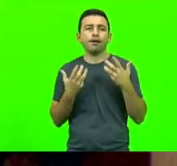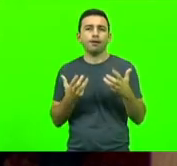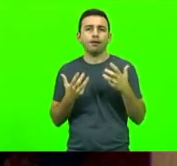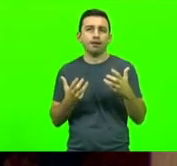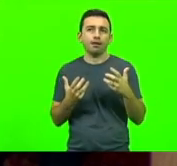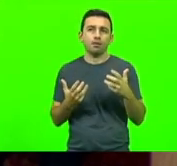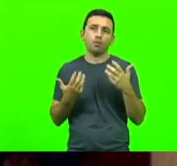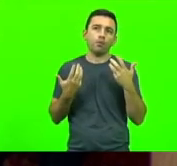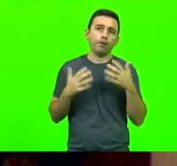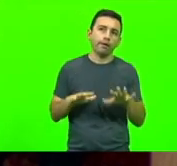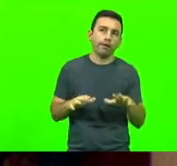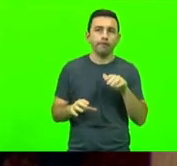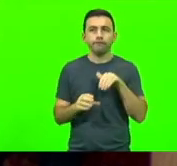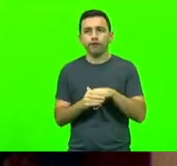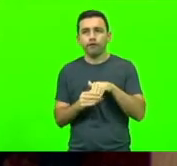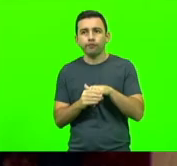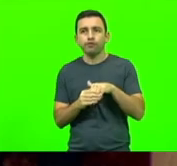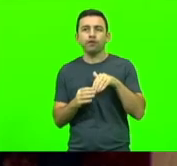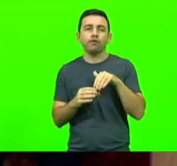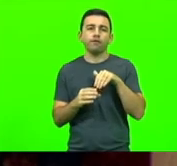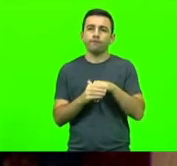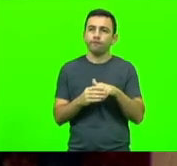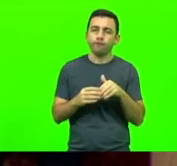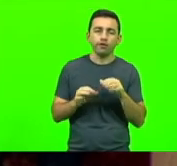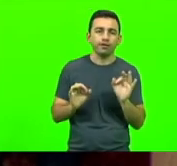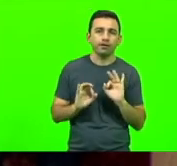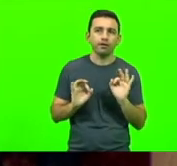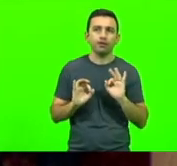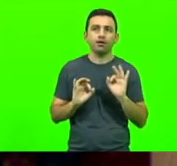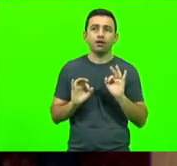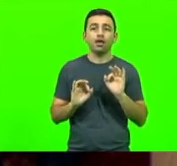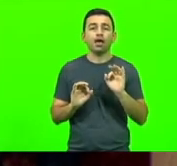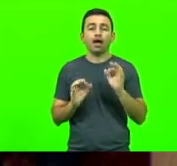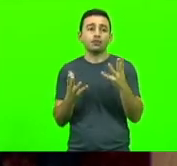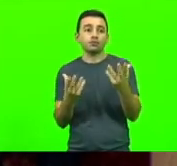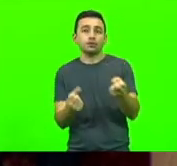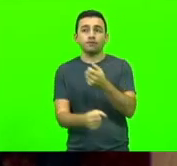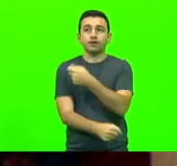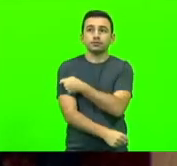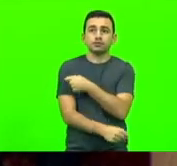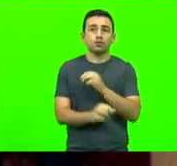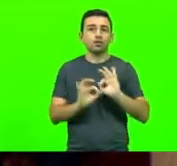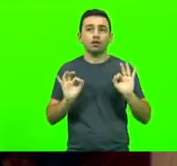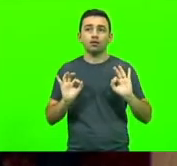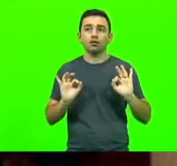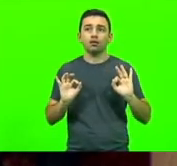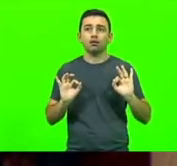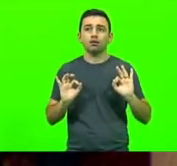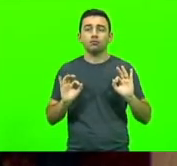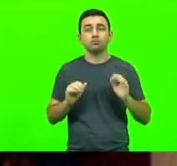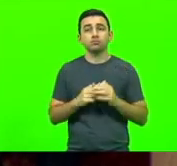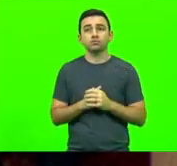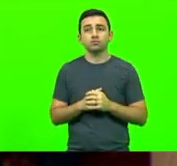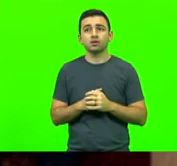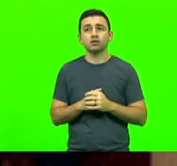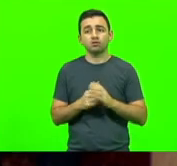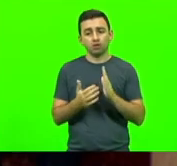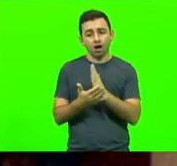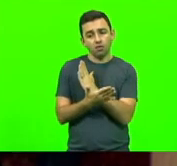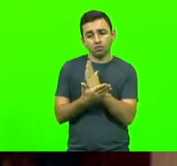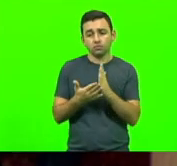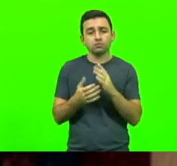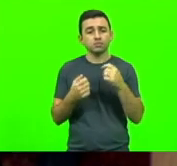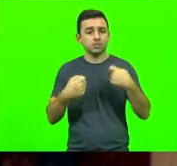ou não, se votamos ou não a favor da vacina ou não. Nós estamos dizendo que uns merecem ter os seus